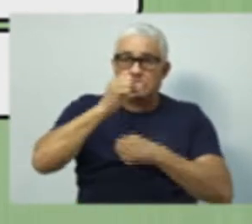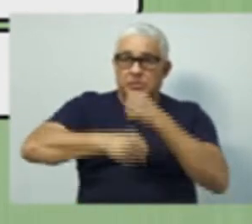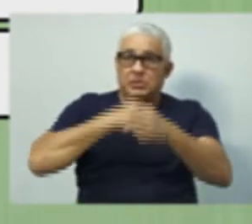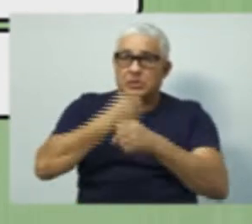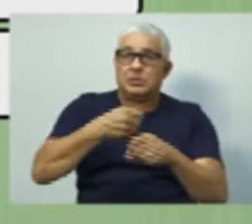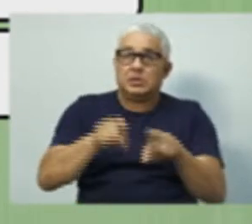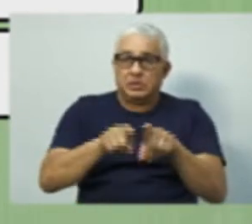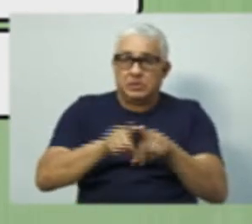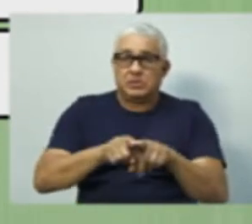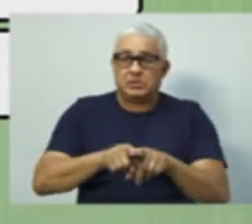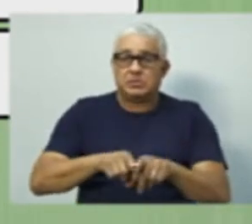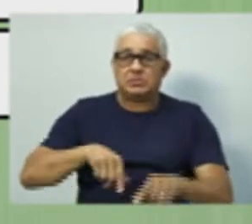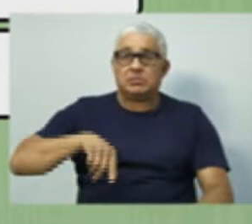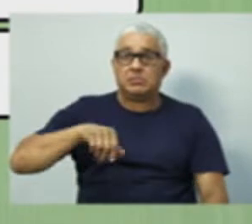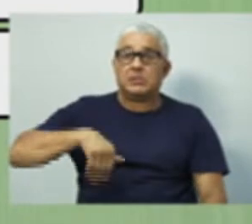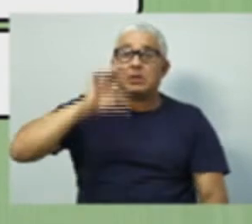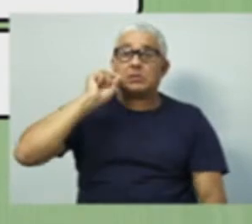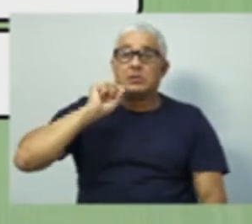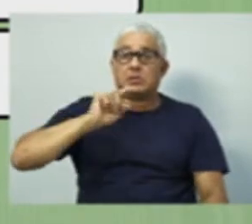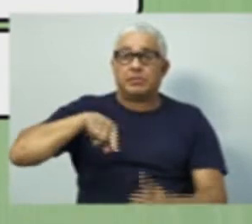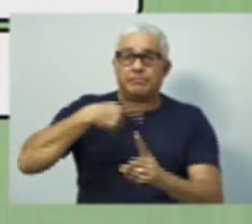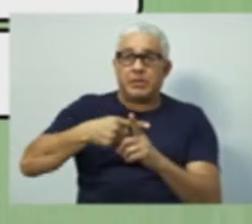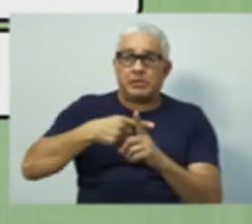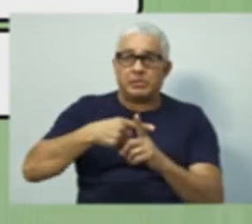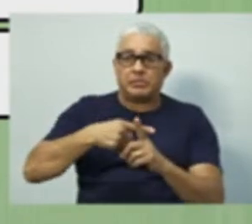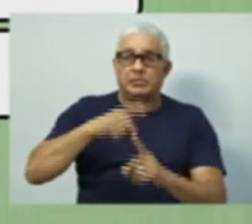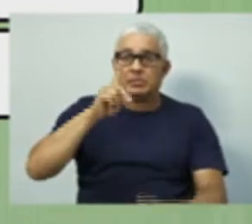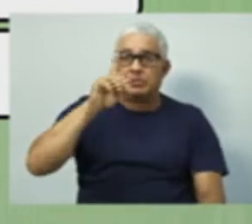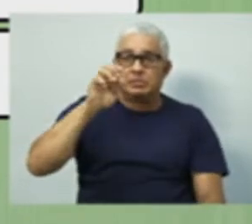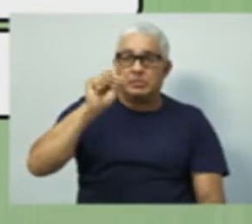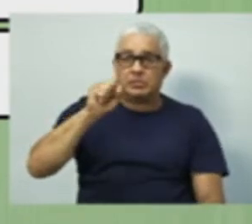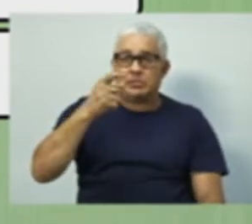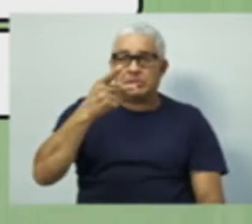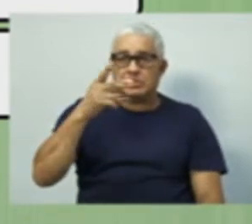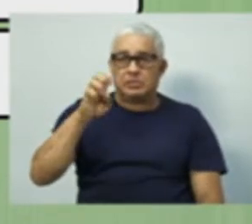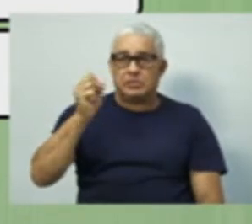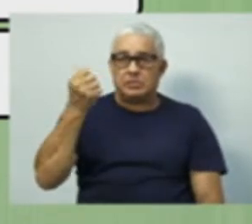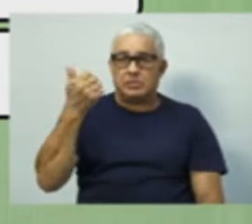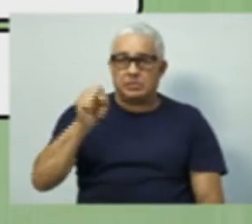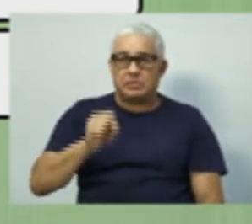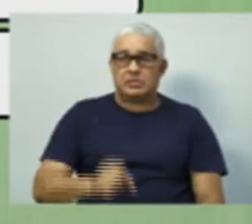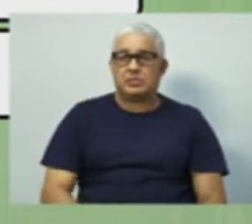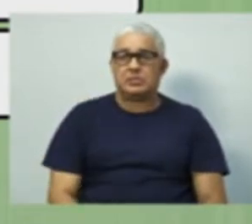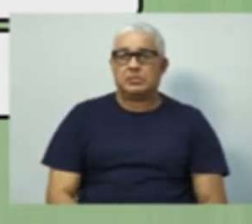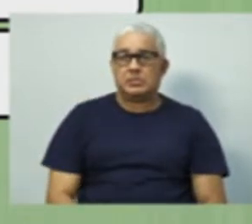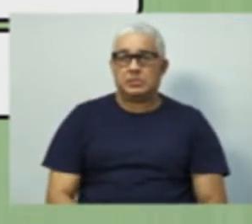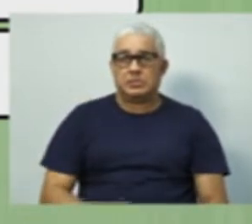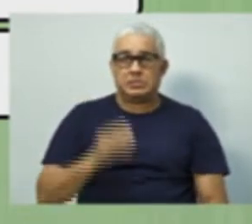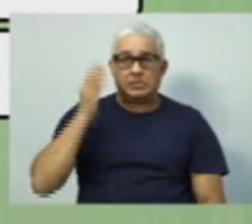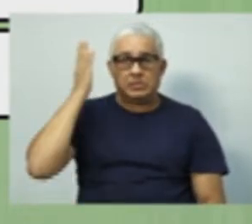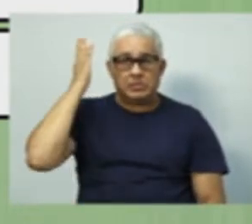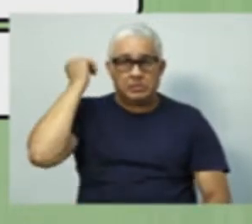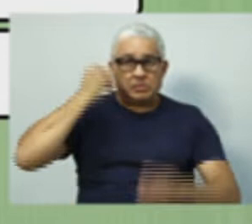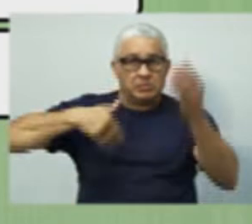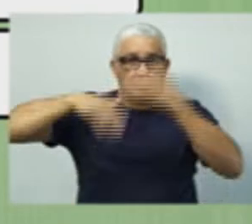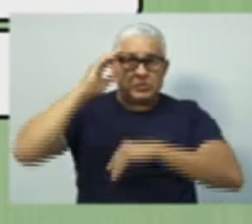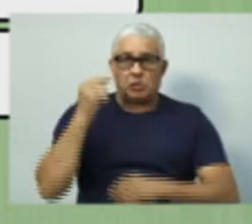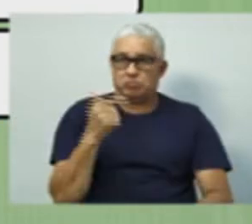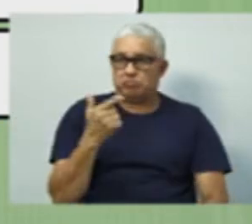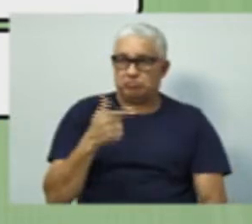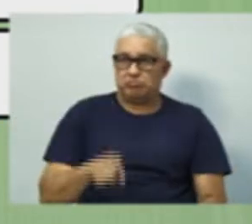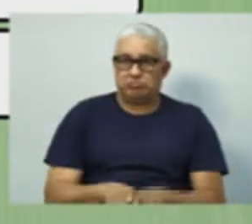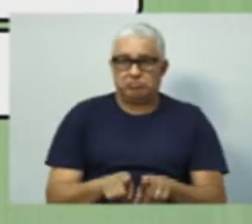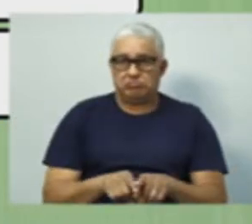quê? Um aumento de despesa. Isso vai reduzindo a tua expectativa de alcance de sucesso 100% do que você